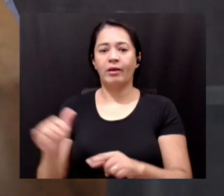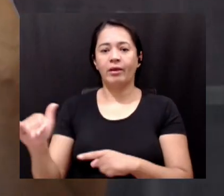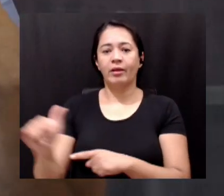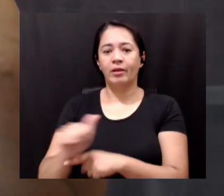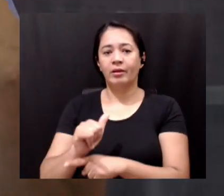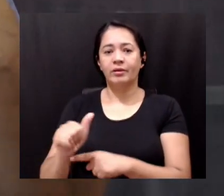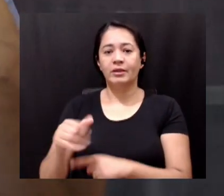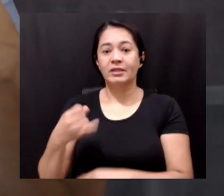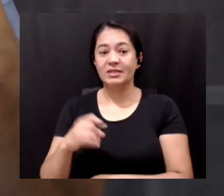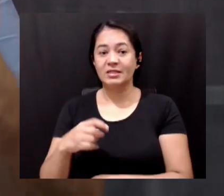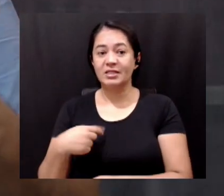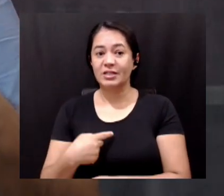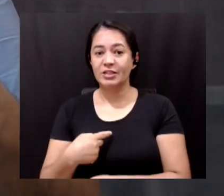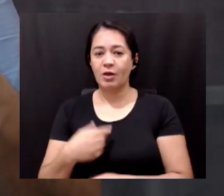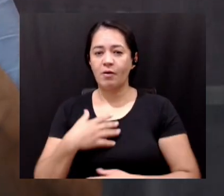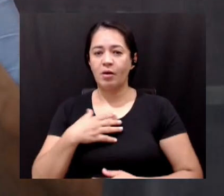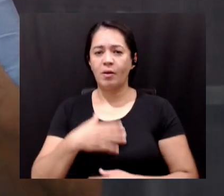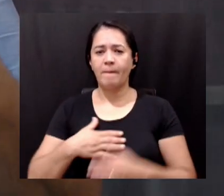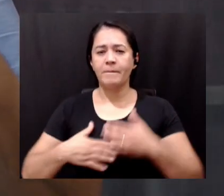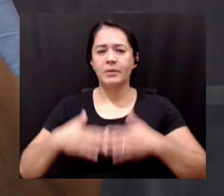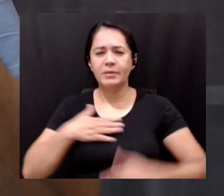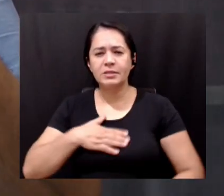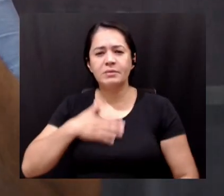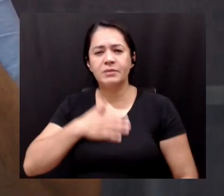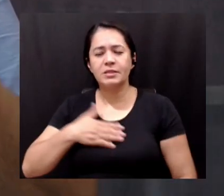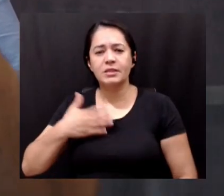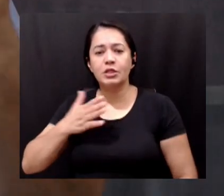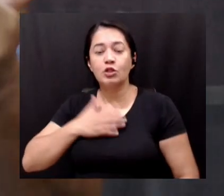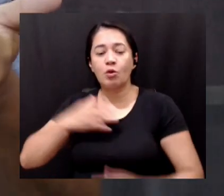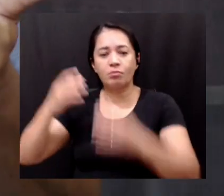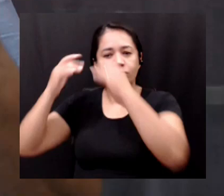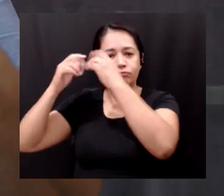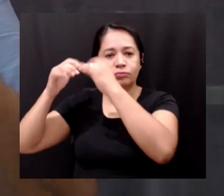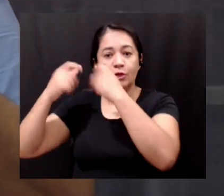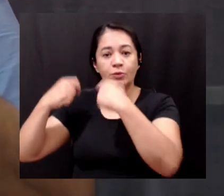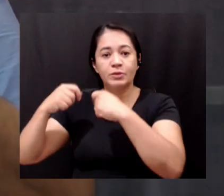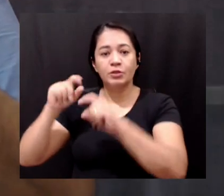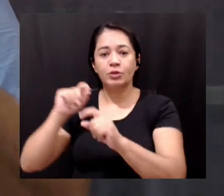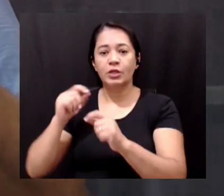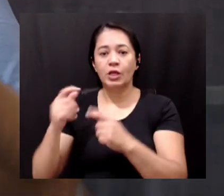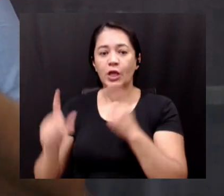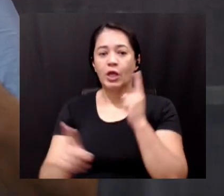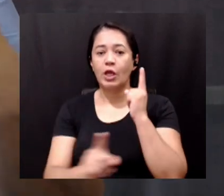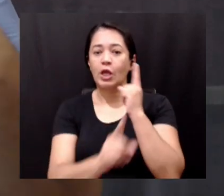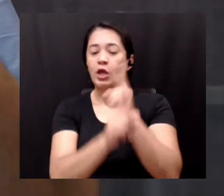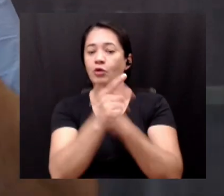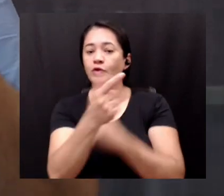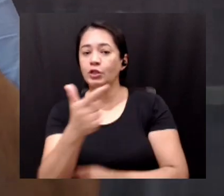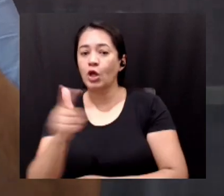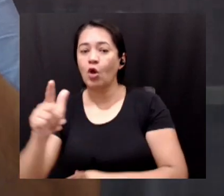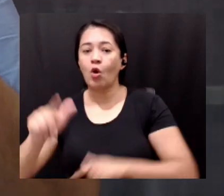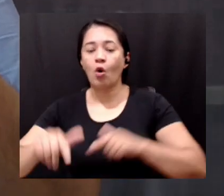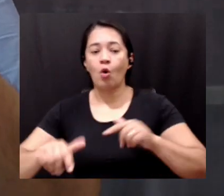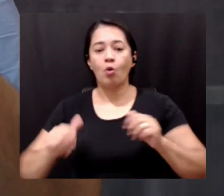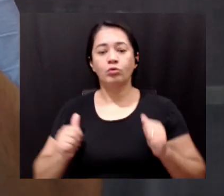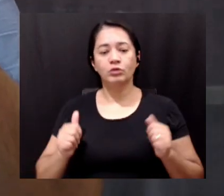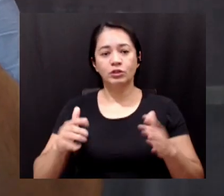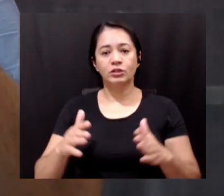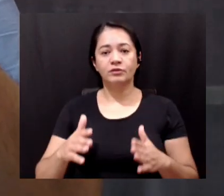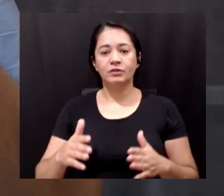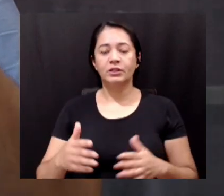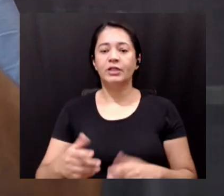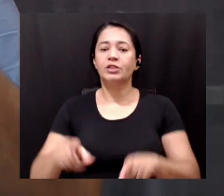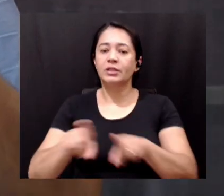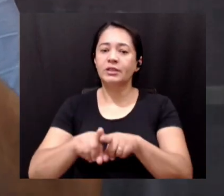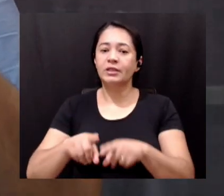prazer no meu cérebro, eu preciso então encontrar outras atividades, outros comportamentos que me levem a ter prazer. Substituir. Uhum.